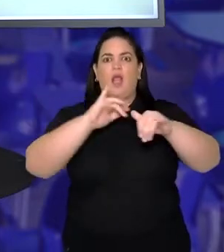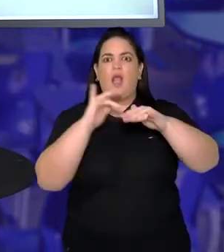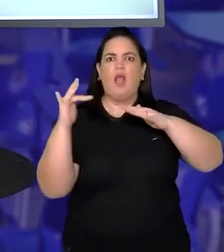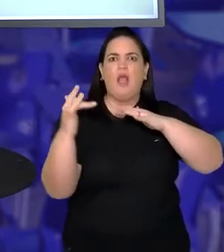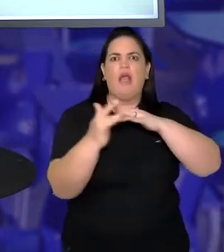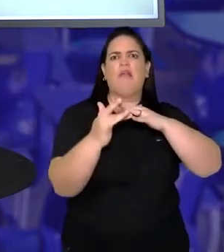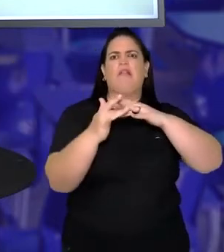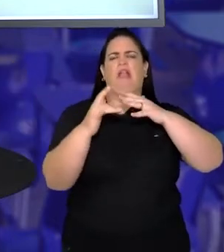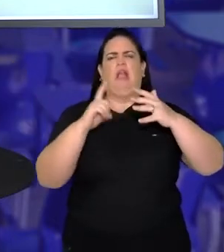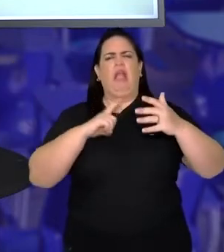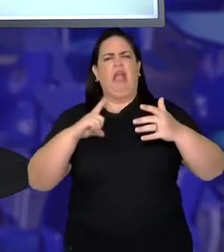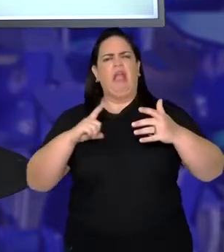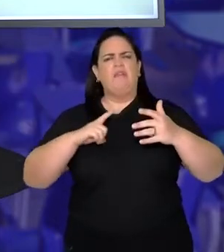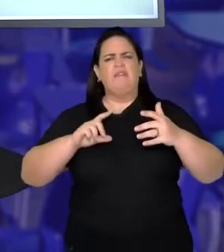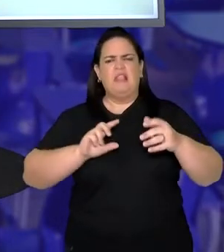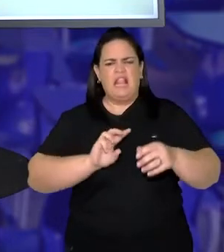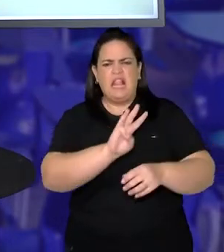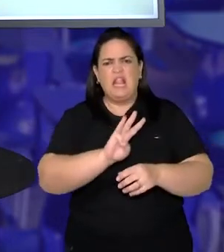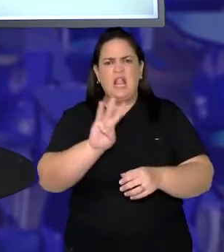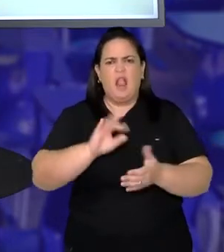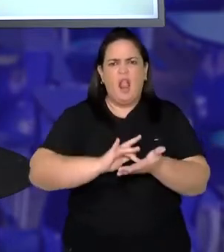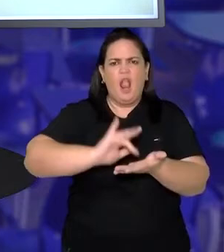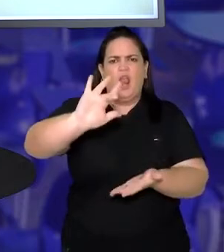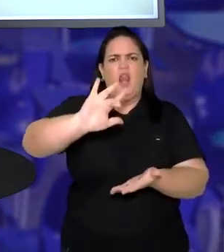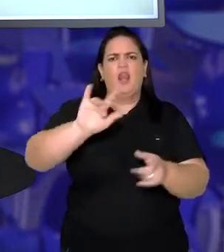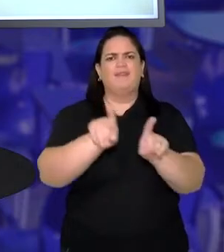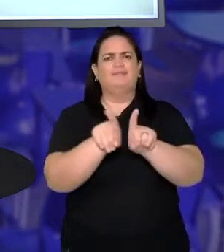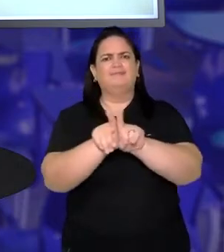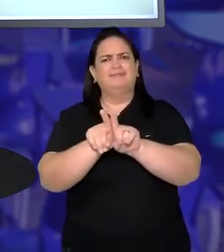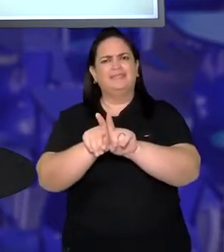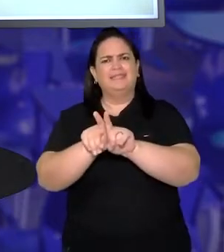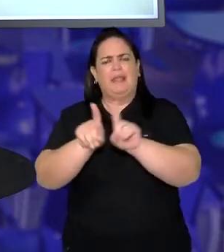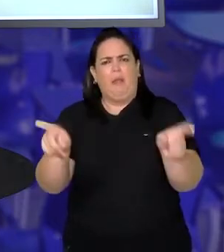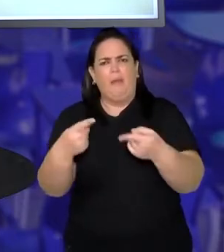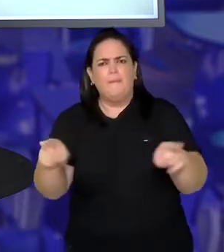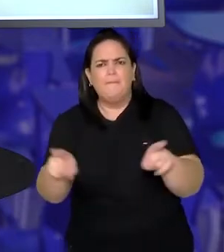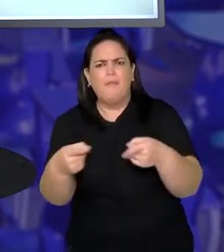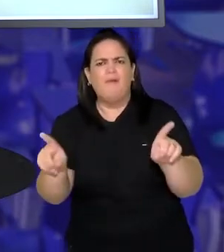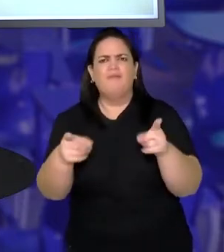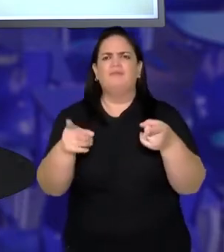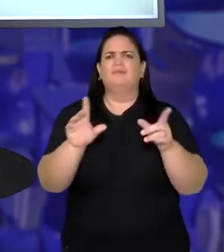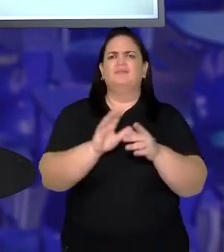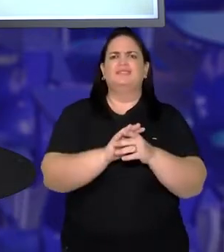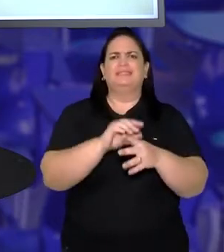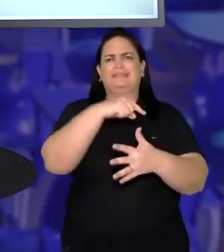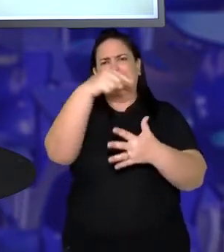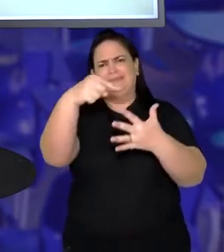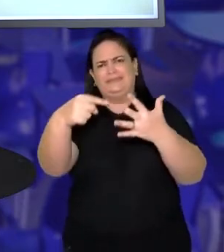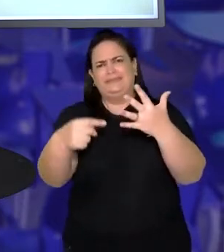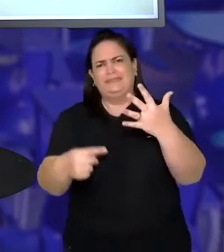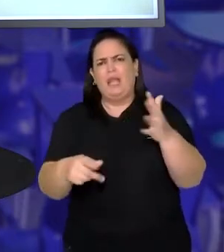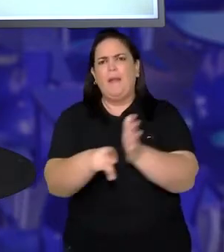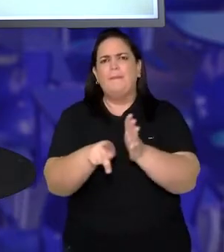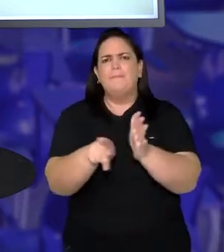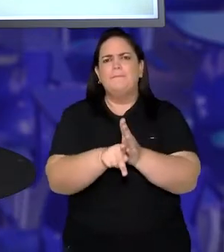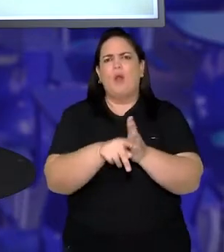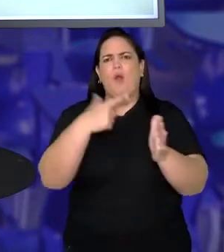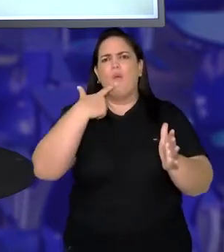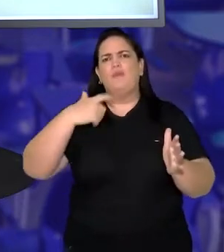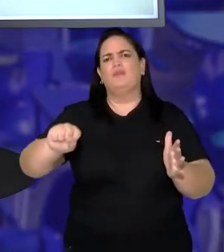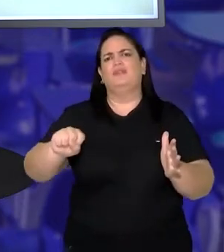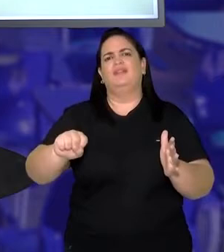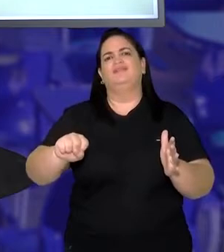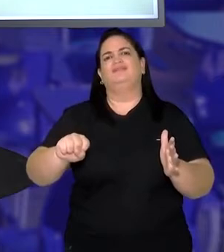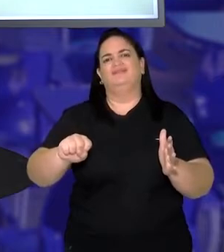hiperlink, pode contar com som também, né, alguma música de fundo. Então, vários outros recursos linguísticos